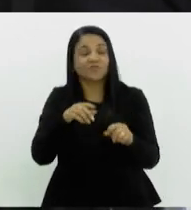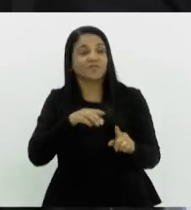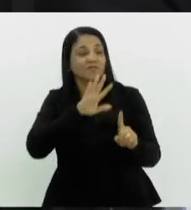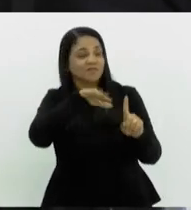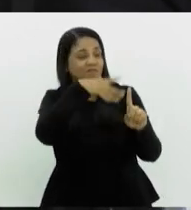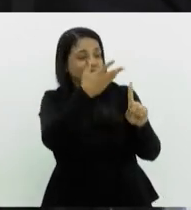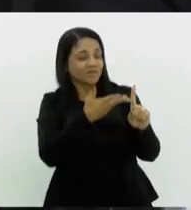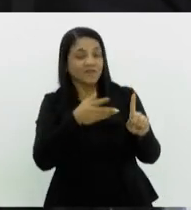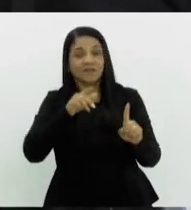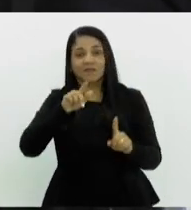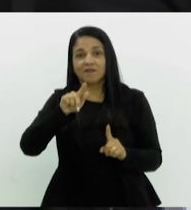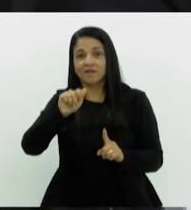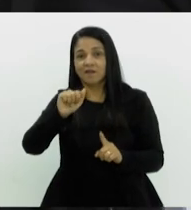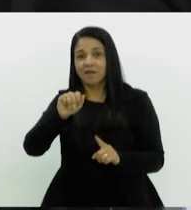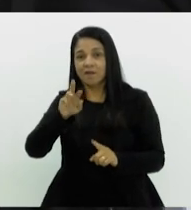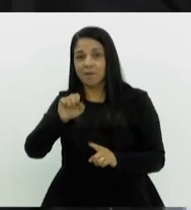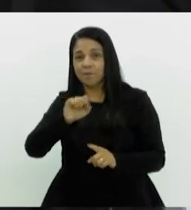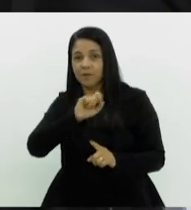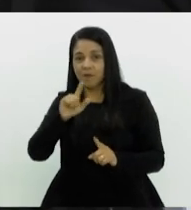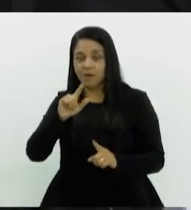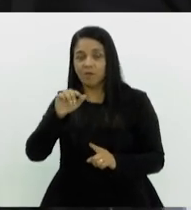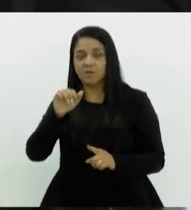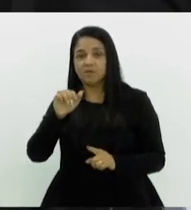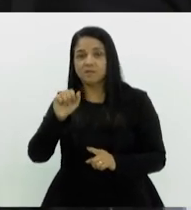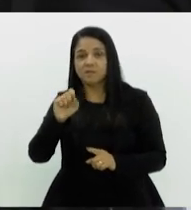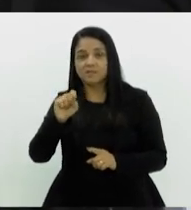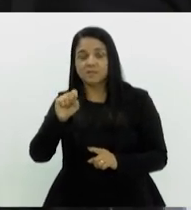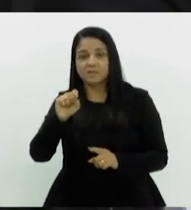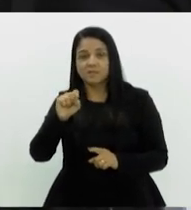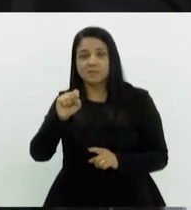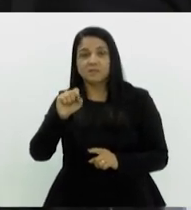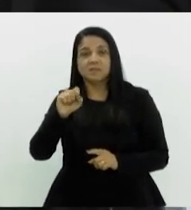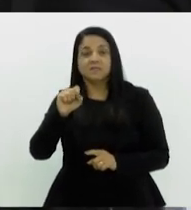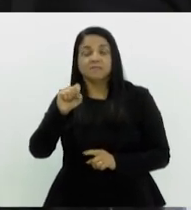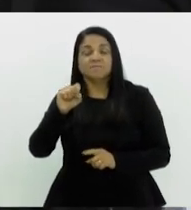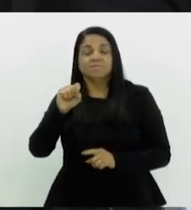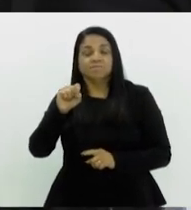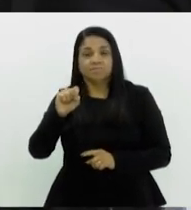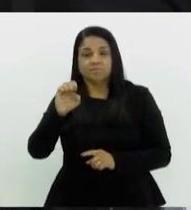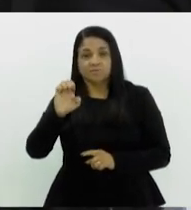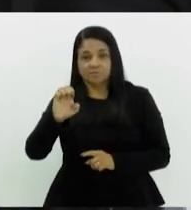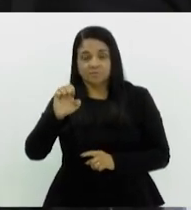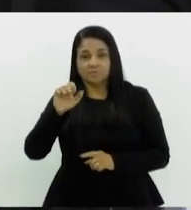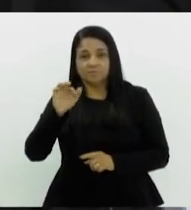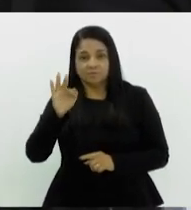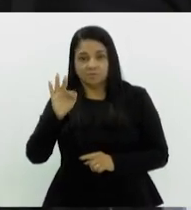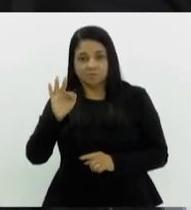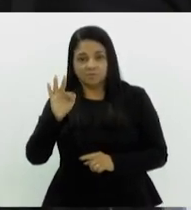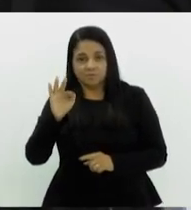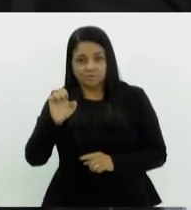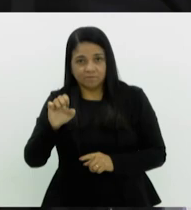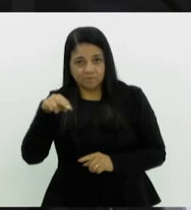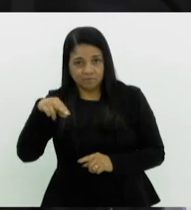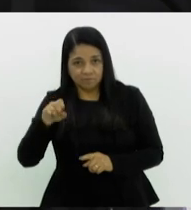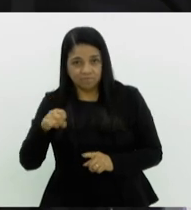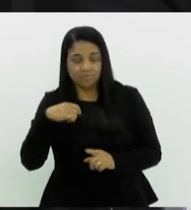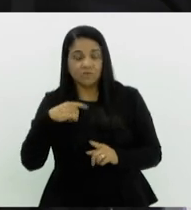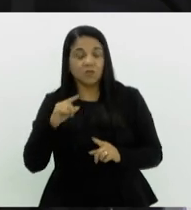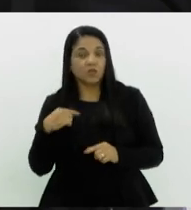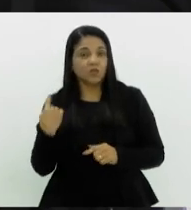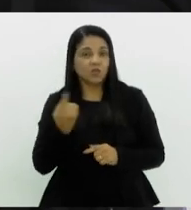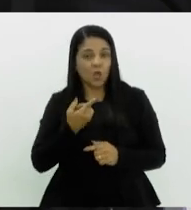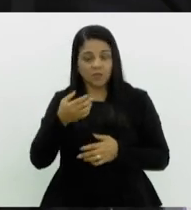Zéfiro, ao ser homenageado, nós, magistrados, nós tomamos